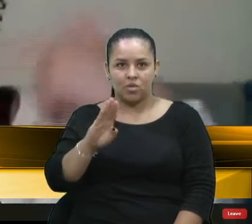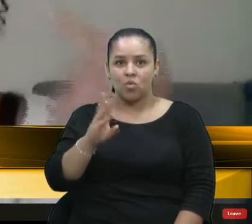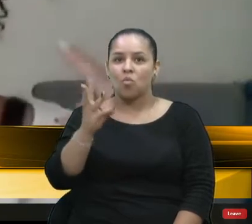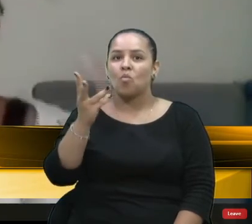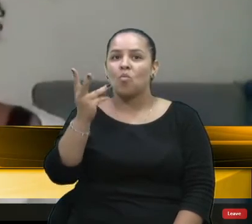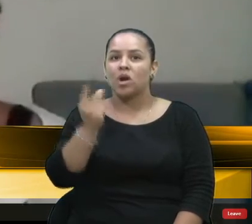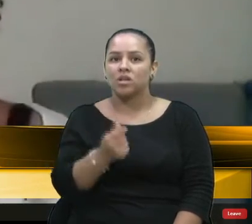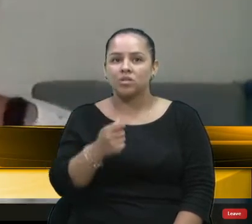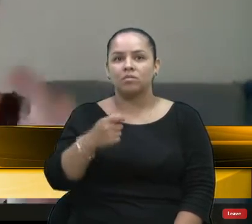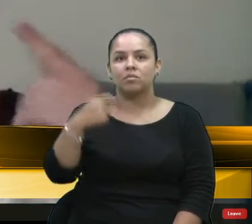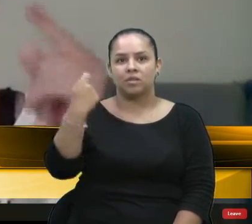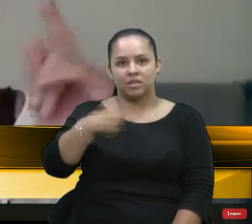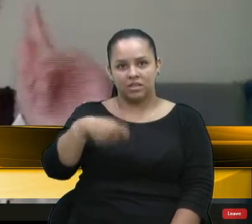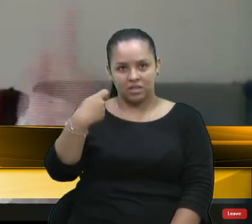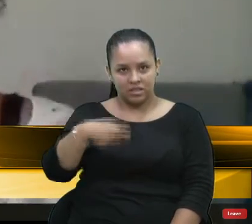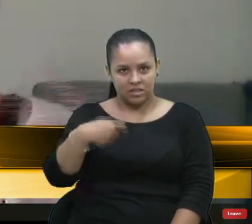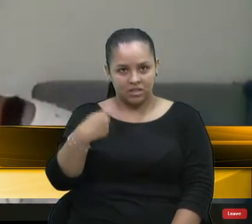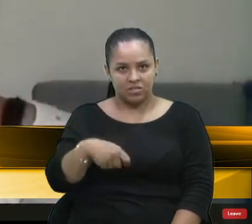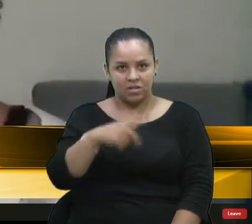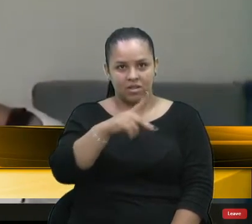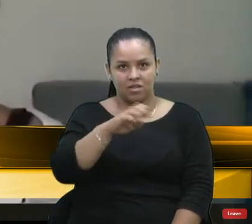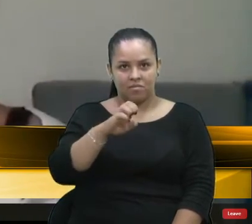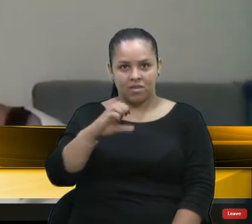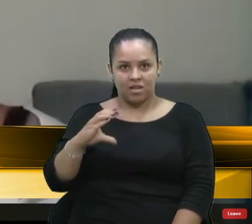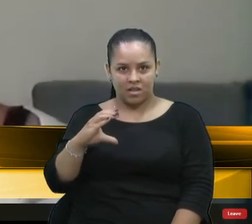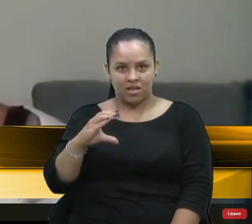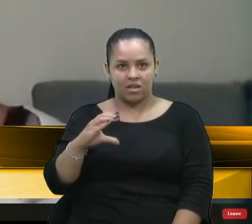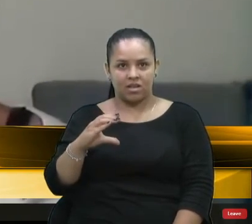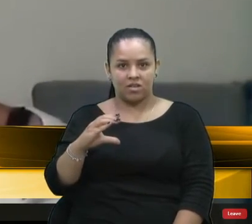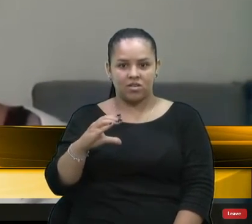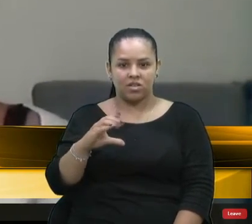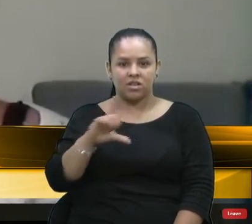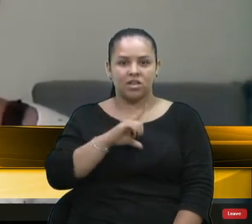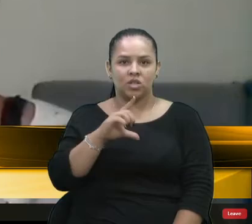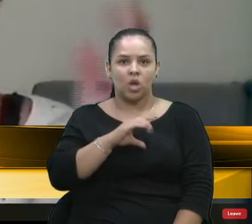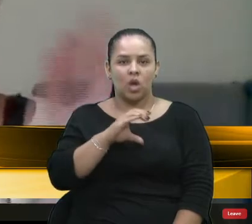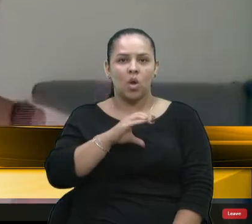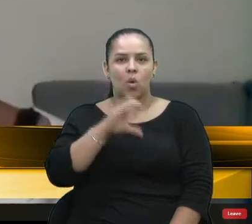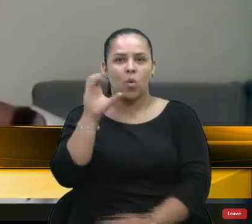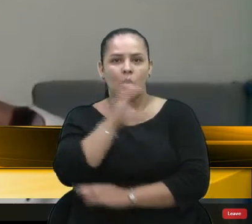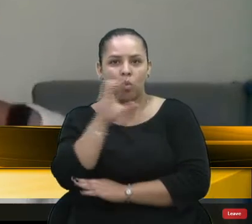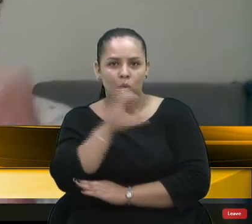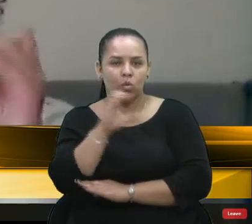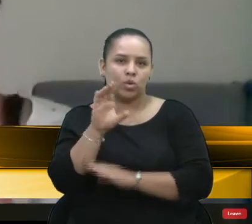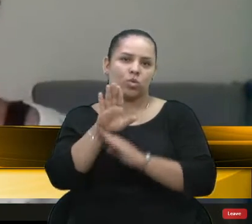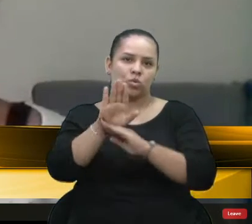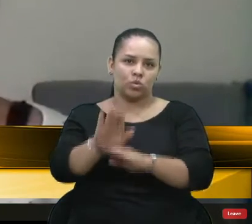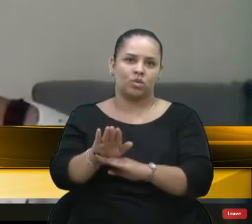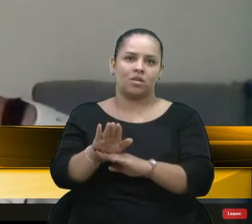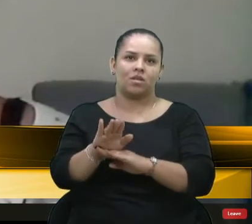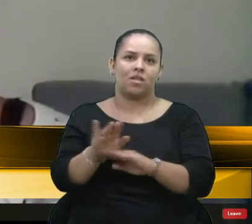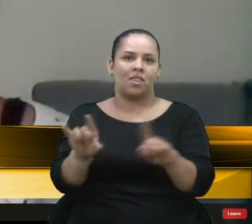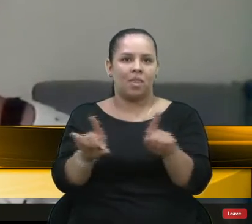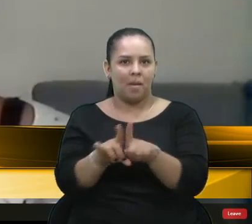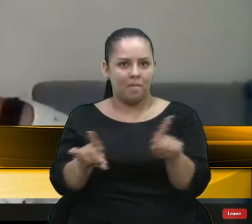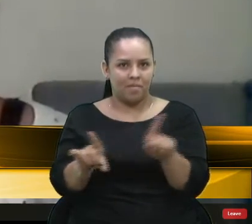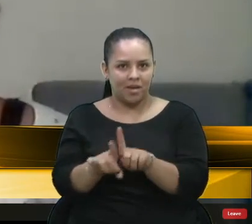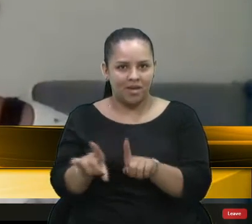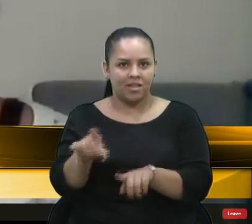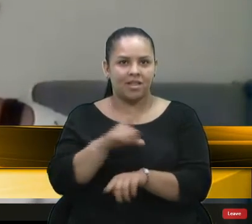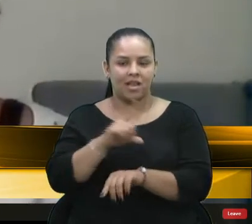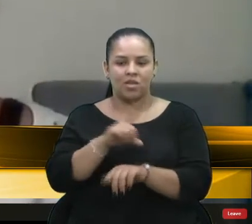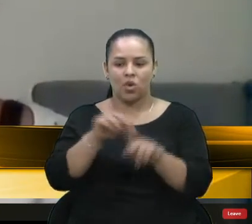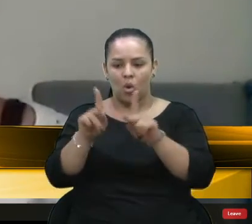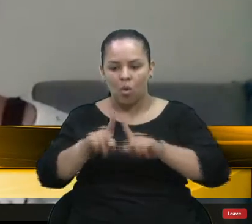seria necessário para essa PEC de fato ser uma PEC de auxílio emergencial. E para além disso, ele se utiliza da situação que o